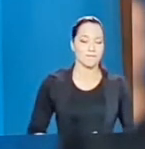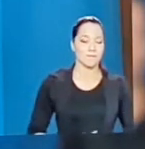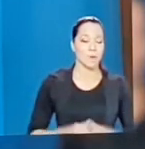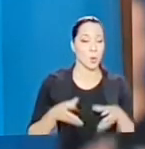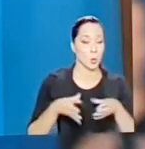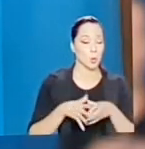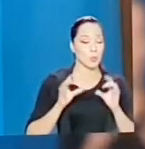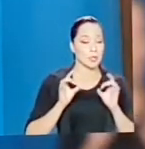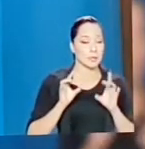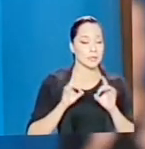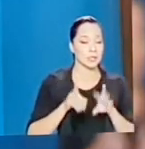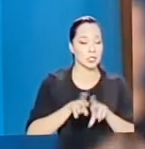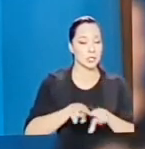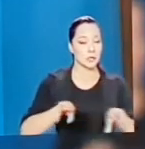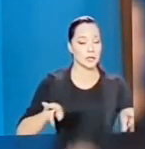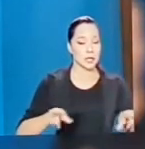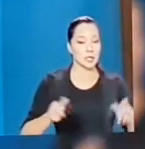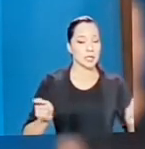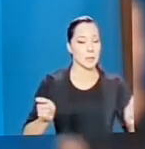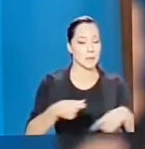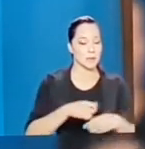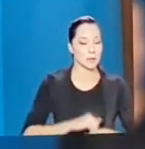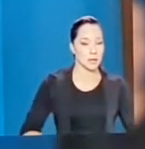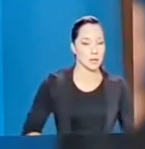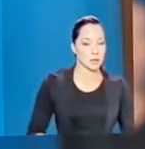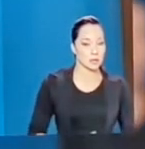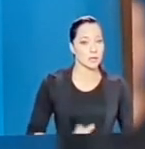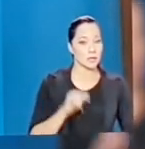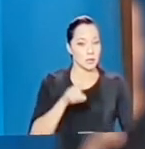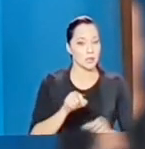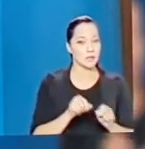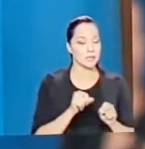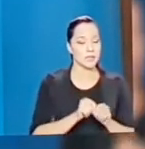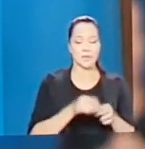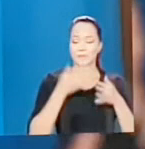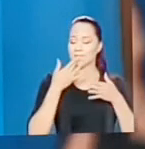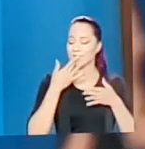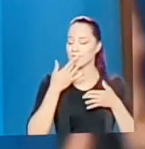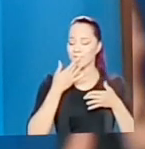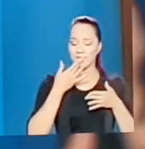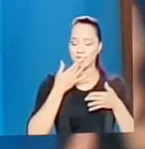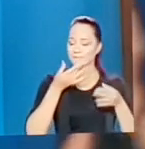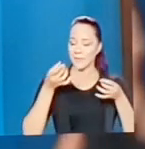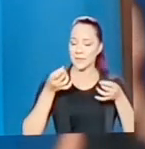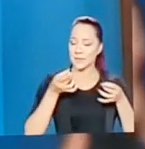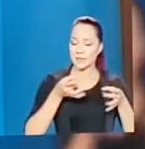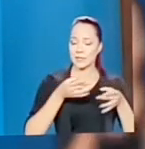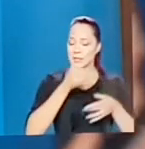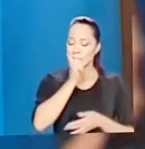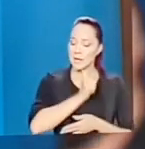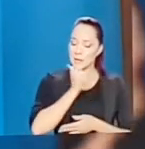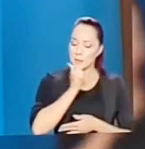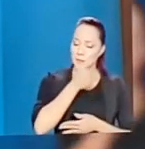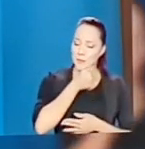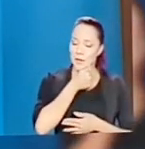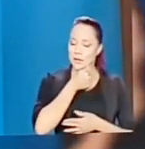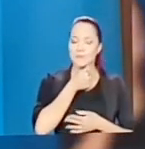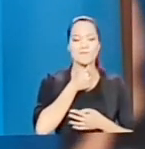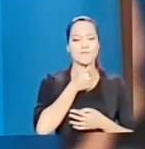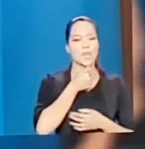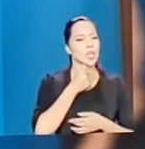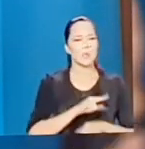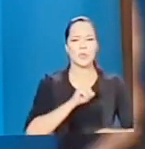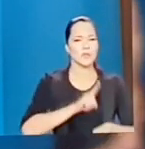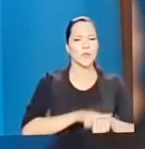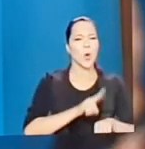Especialistas de variadas capacitações fizeram renúncia de suas próprias vidas e não mediram